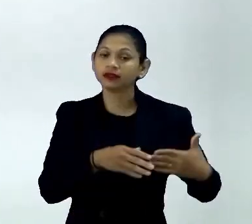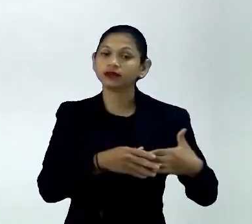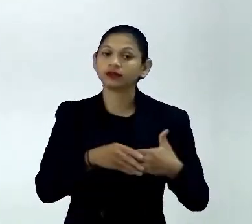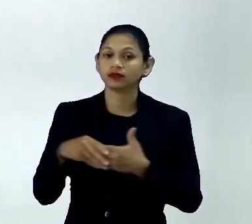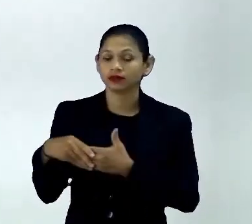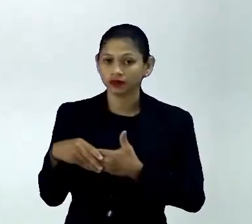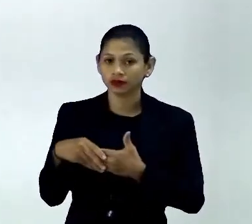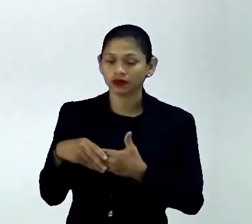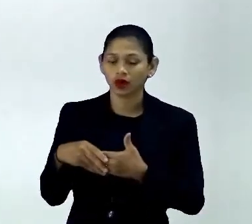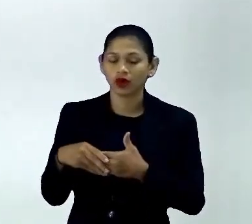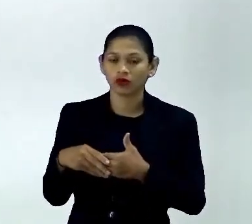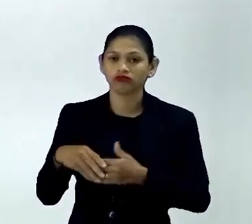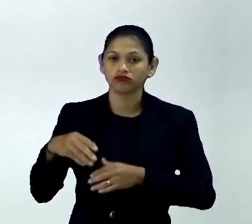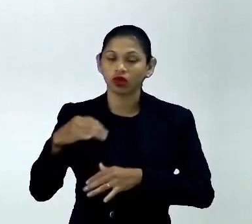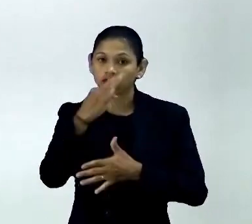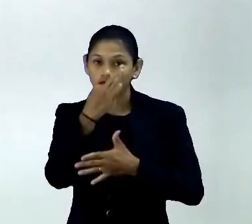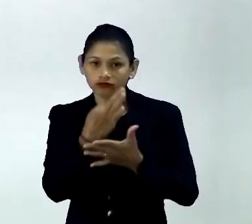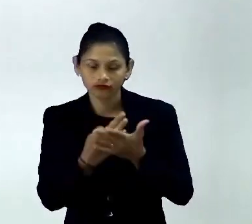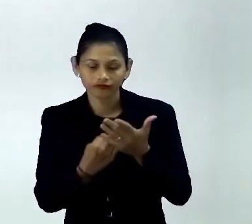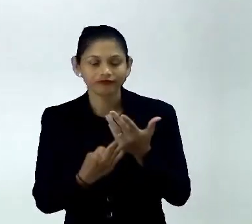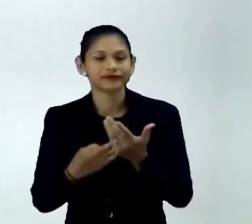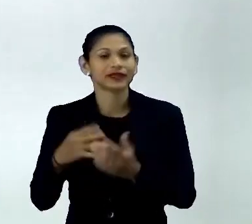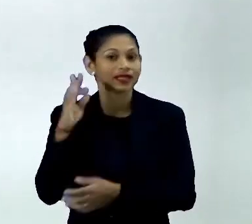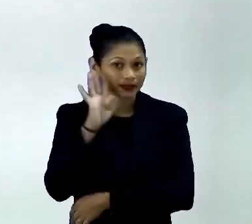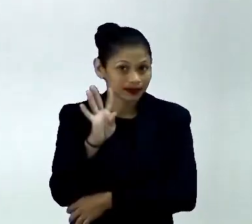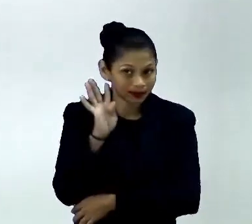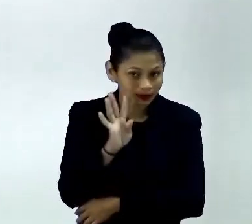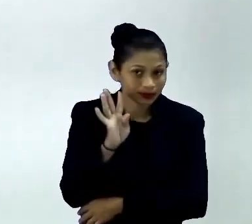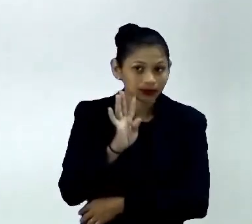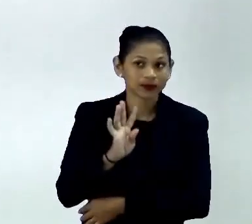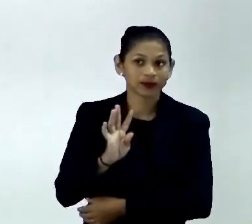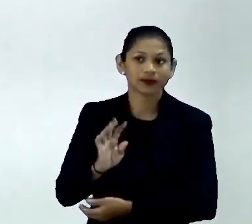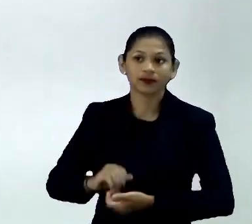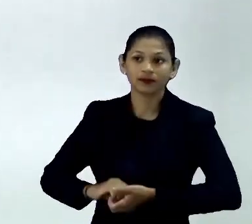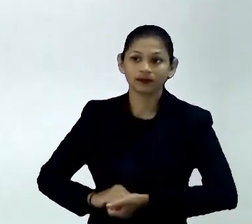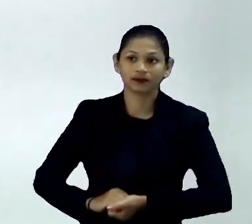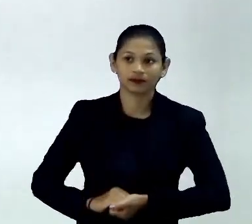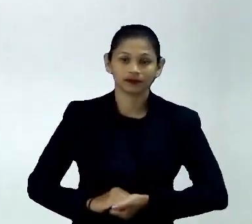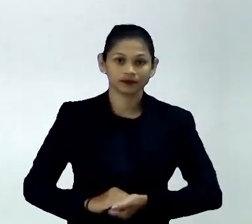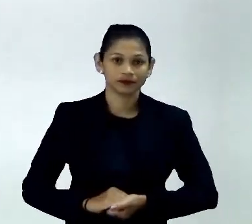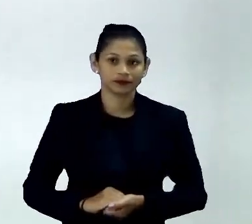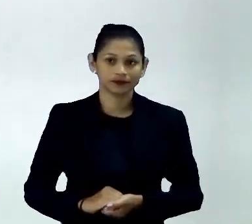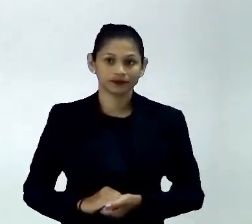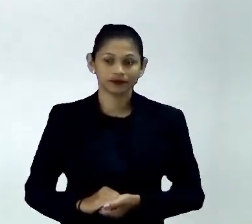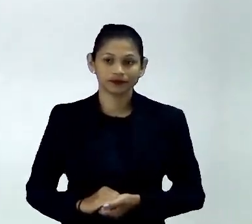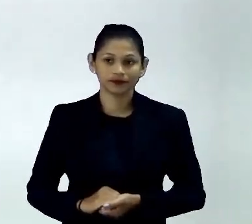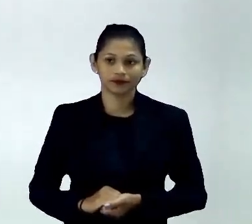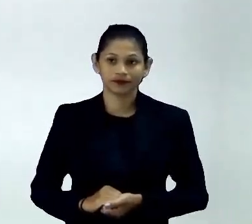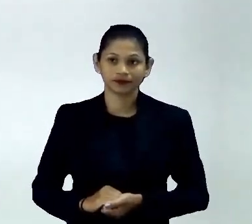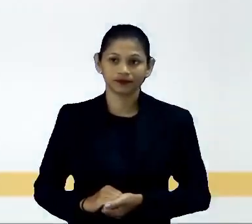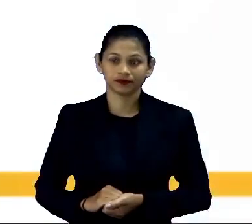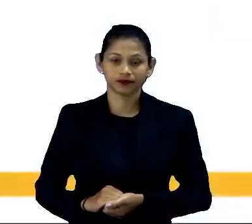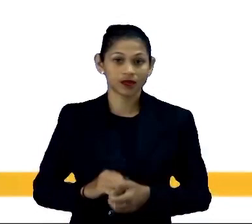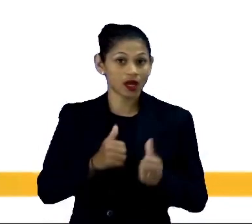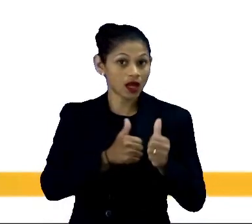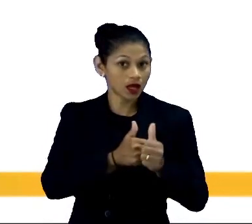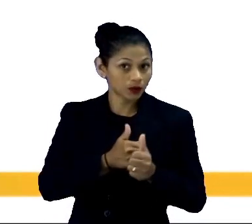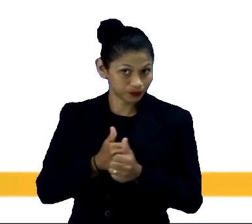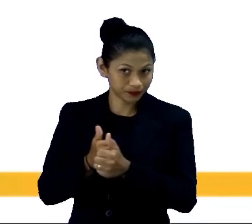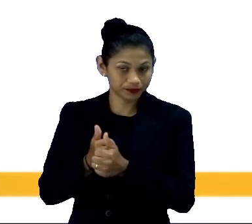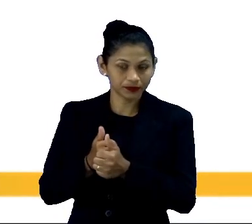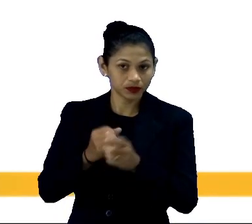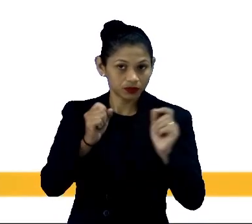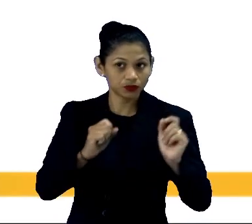divertido, tá? É um conto que eu gostaria de compartilhar com vocês e espero que vocês gostem. Vamos lá, acompanhe aí comigo na